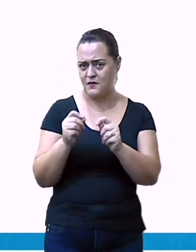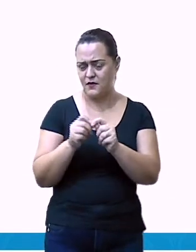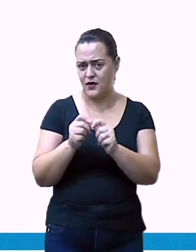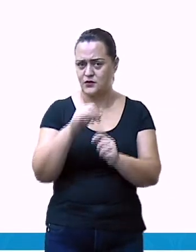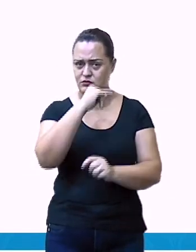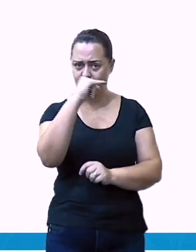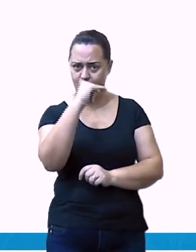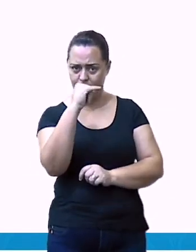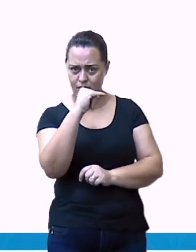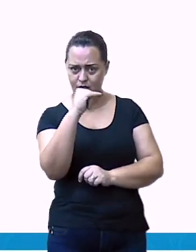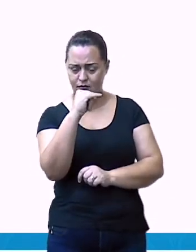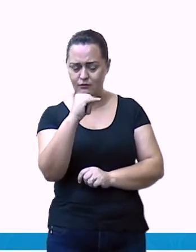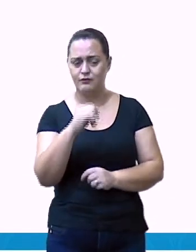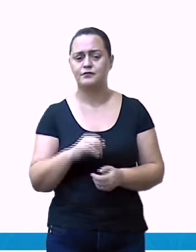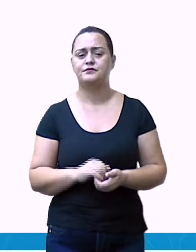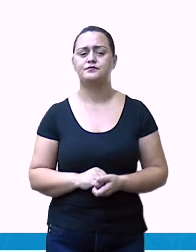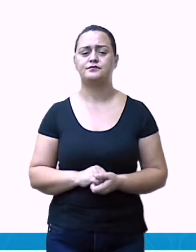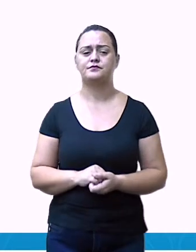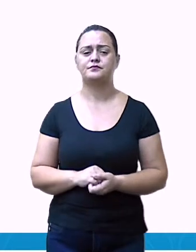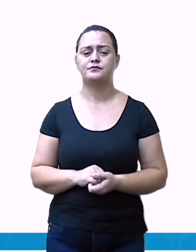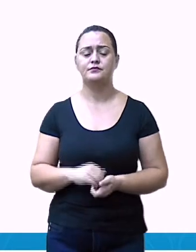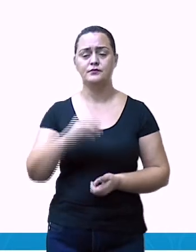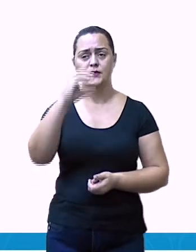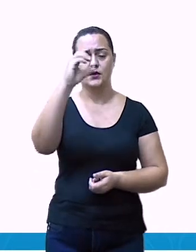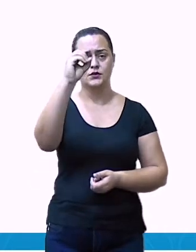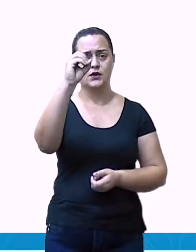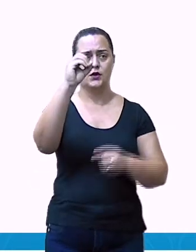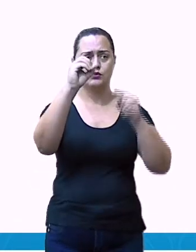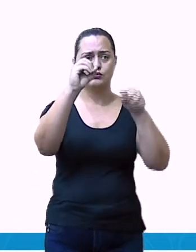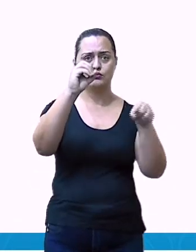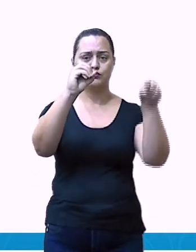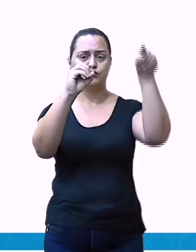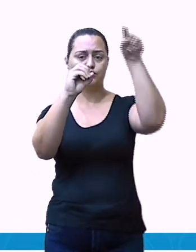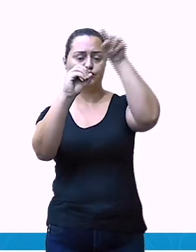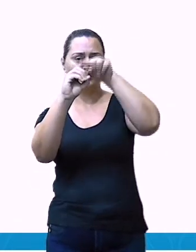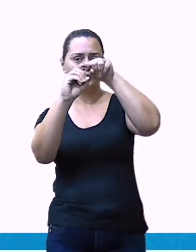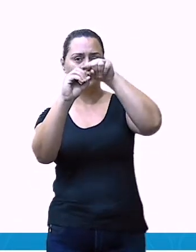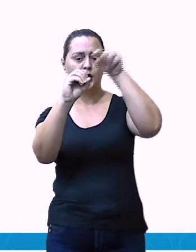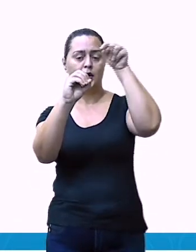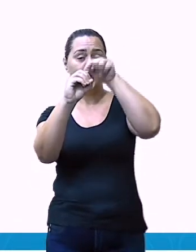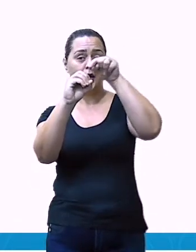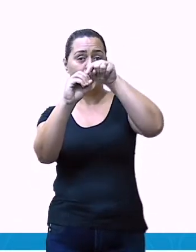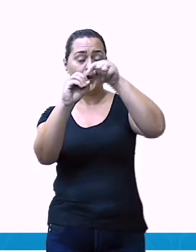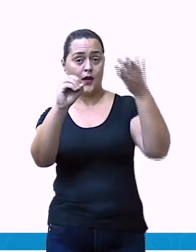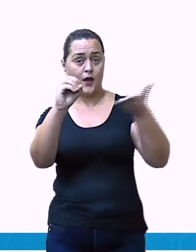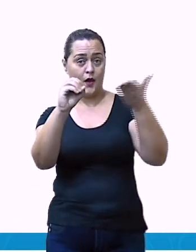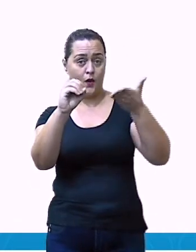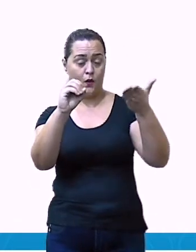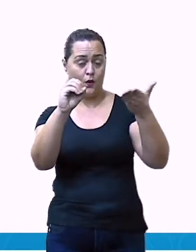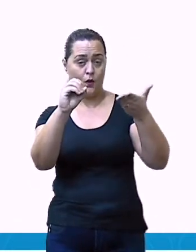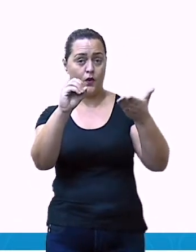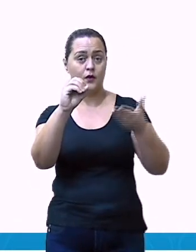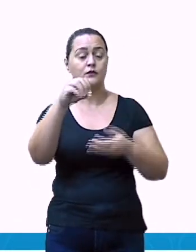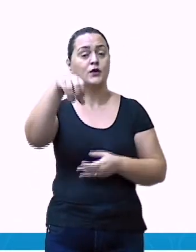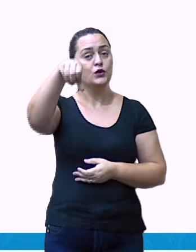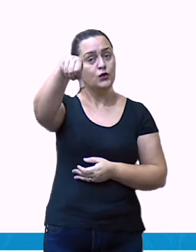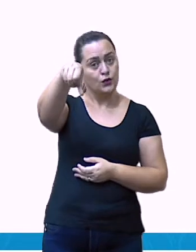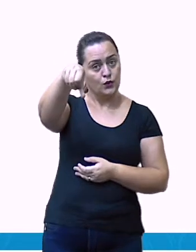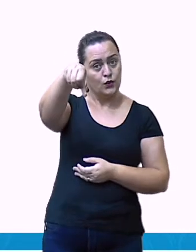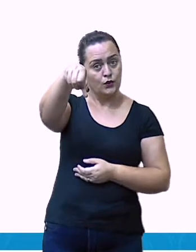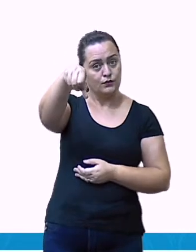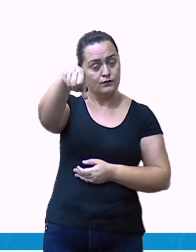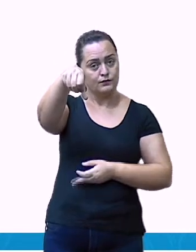olha, ele vai valer 9, porque eu passei para um que passou para o outro. Um trabalho de formiguinha, um ajudando ao